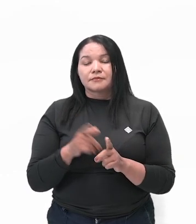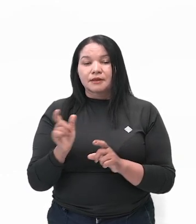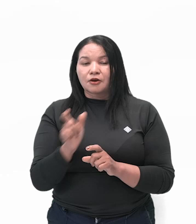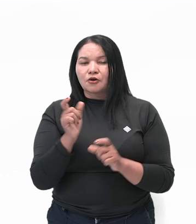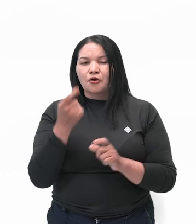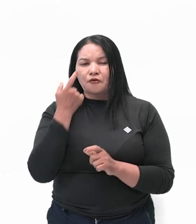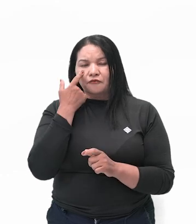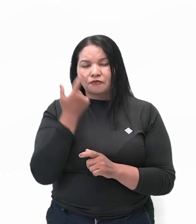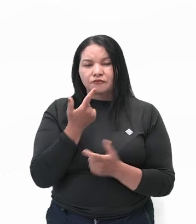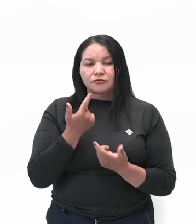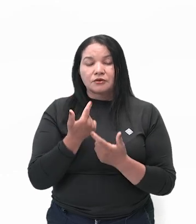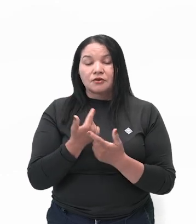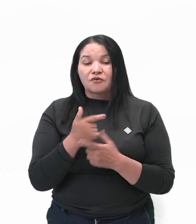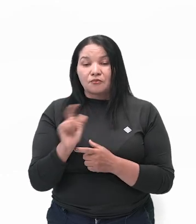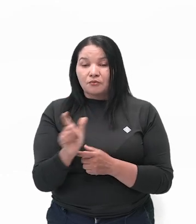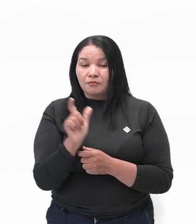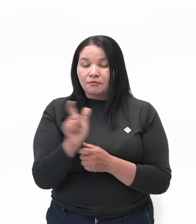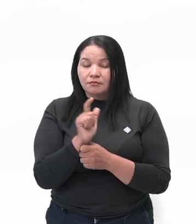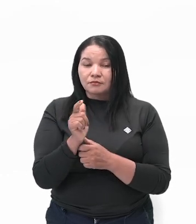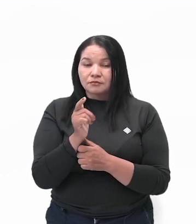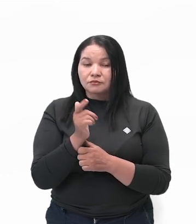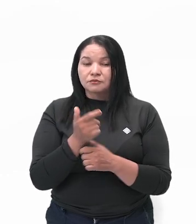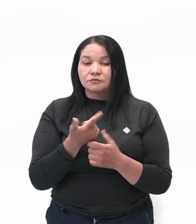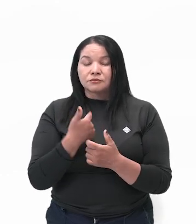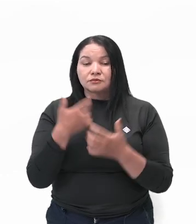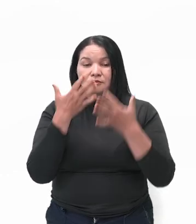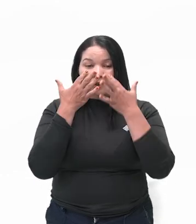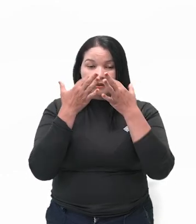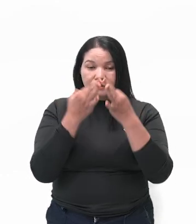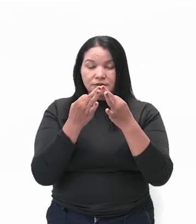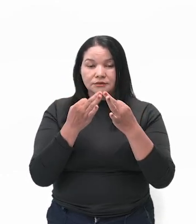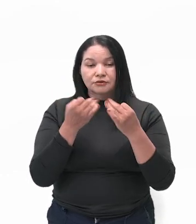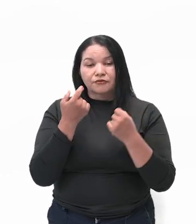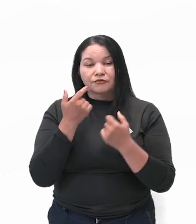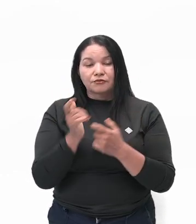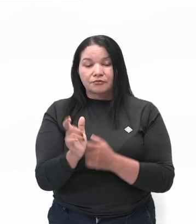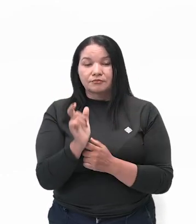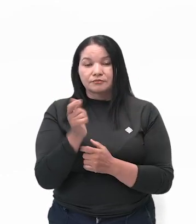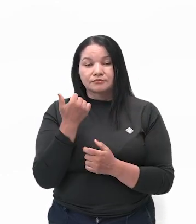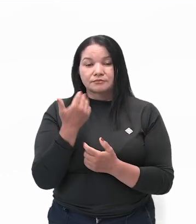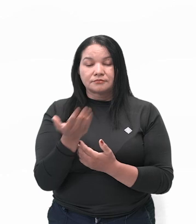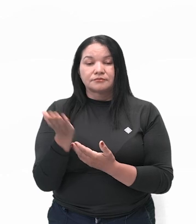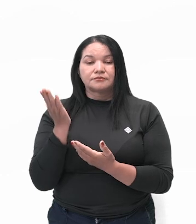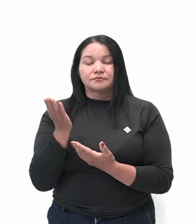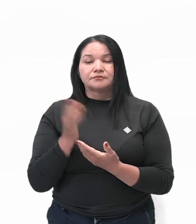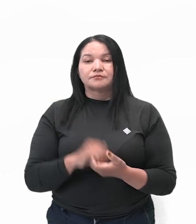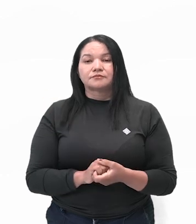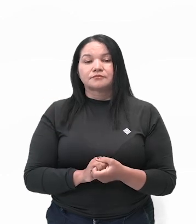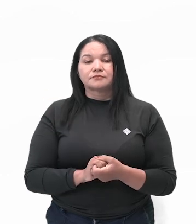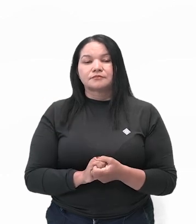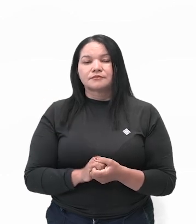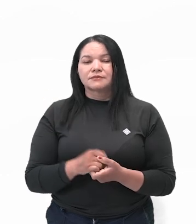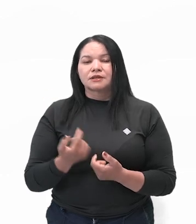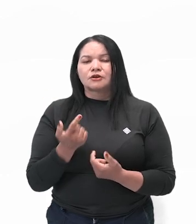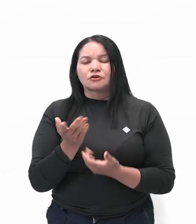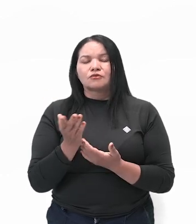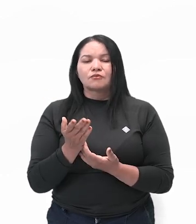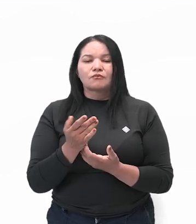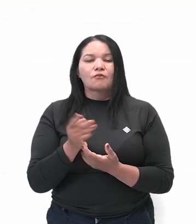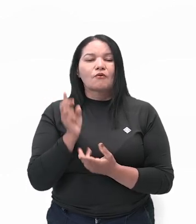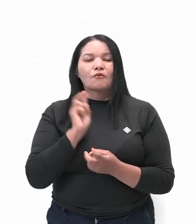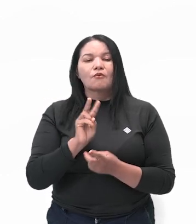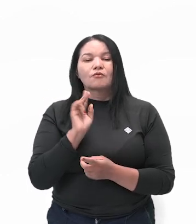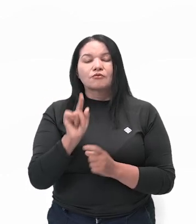palavras com cuidado. Olha só, international community. Se você olha assim, international community